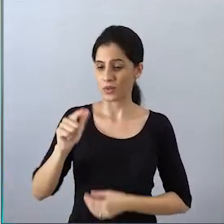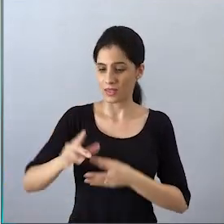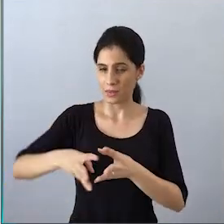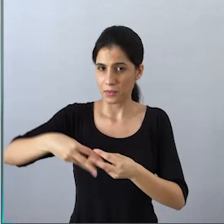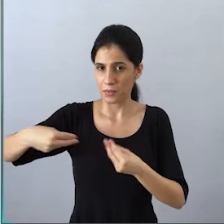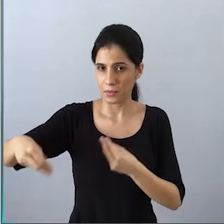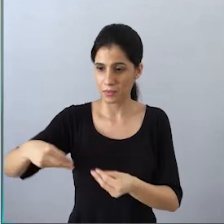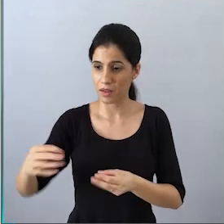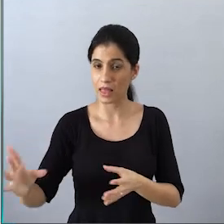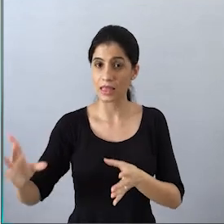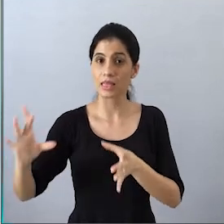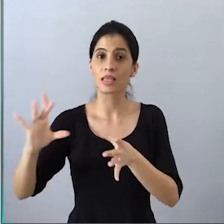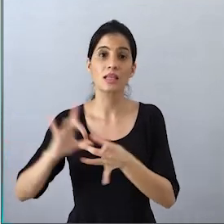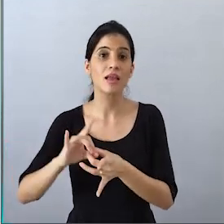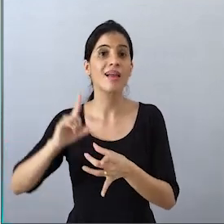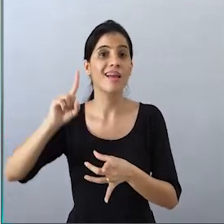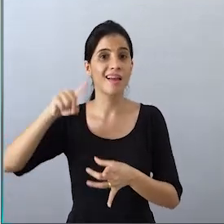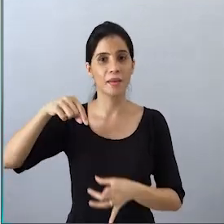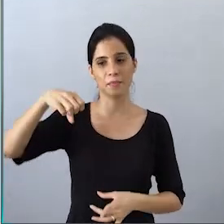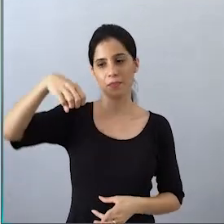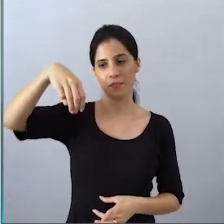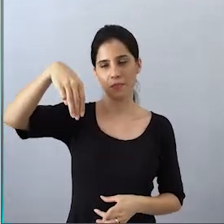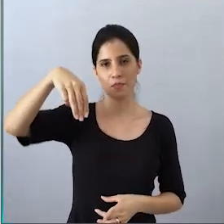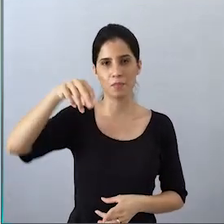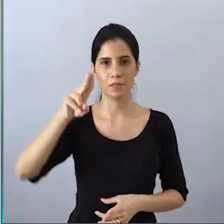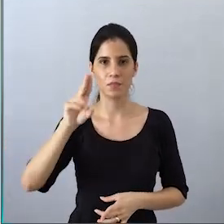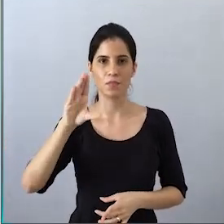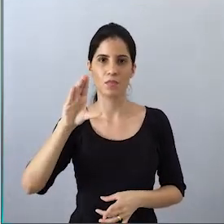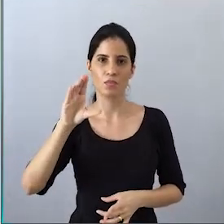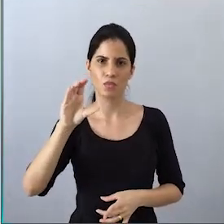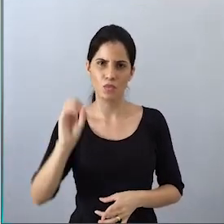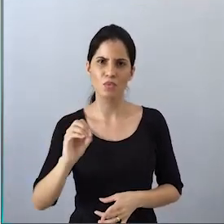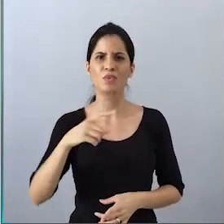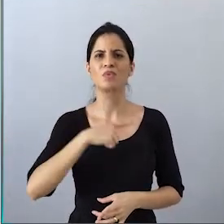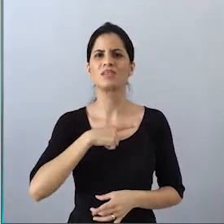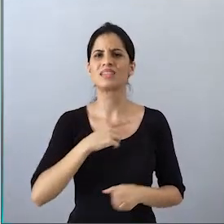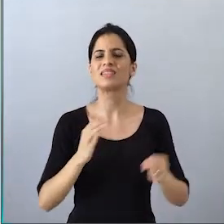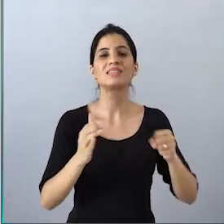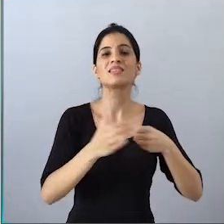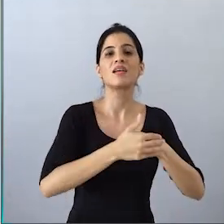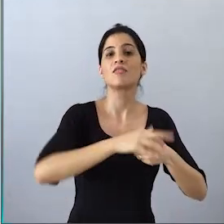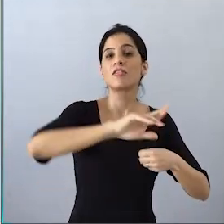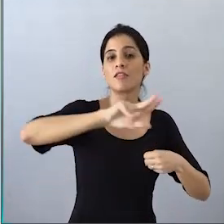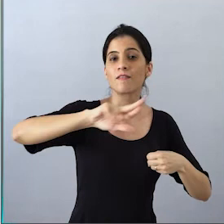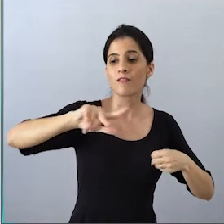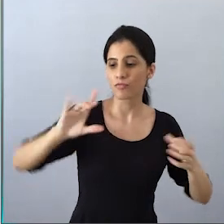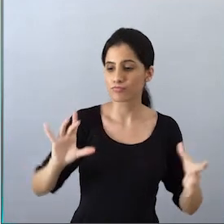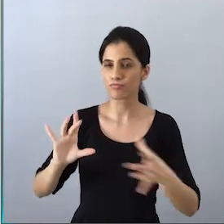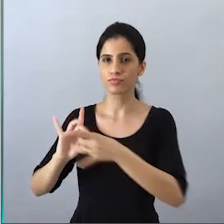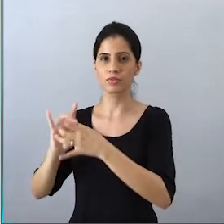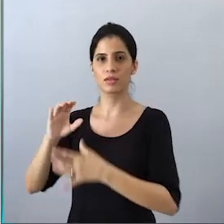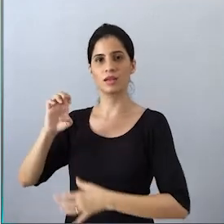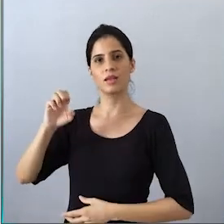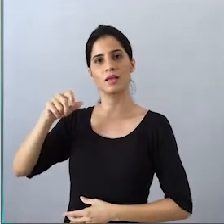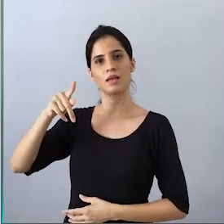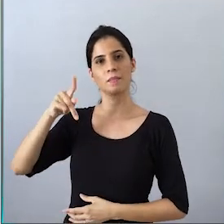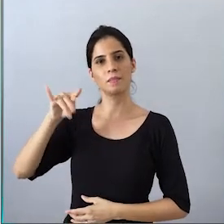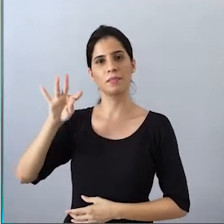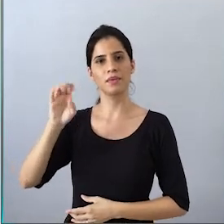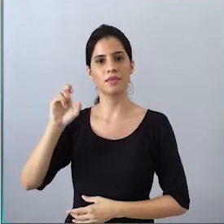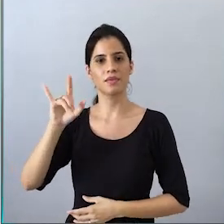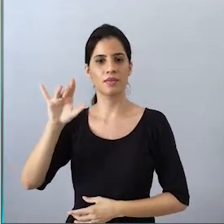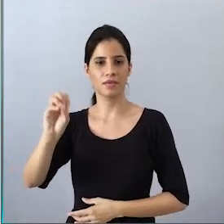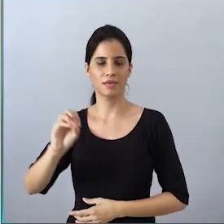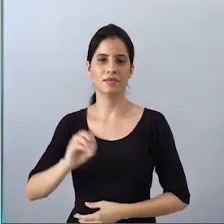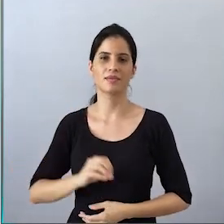secreção associada é a produção e liberação de muco, que é exercida pelas células caliciformes associadas ao epitélio.